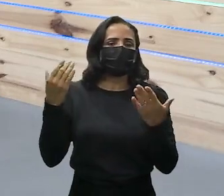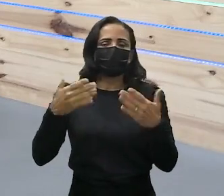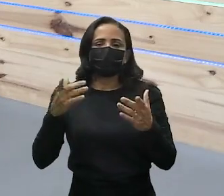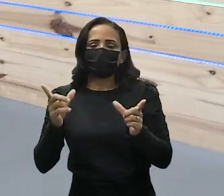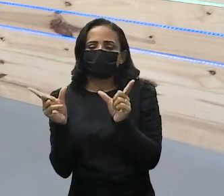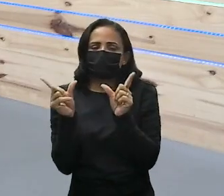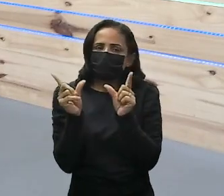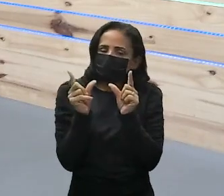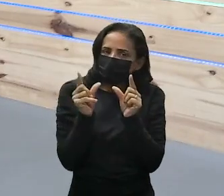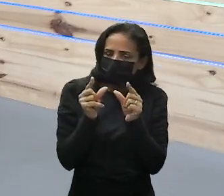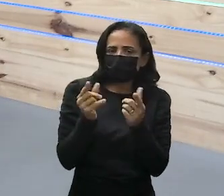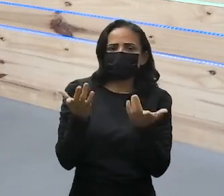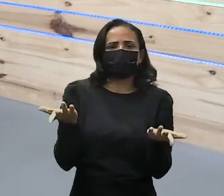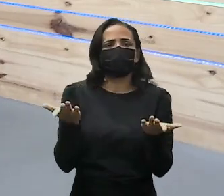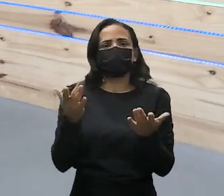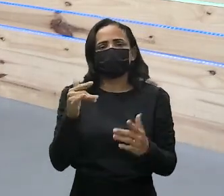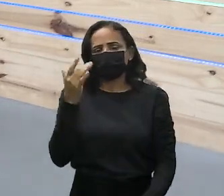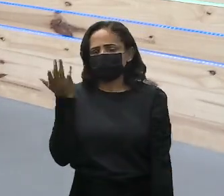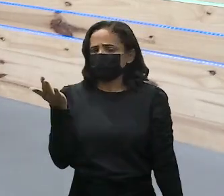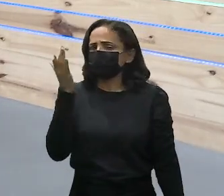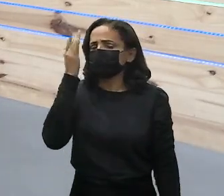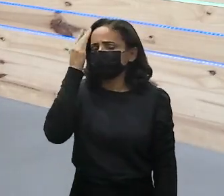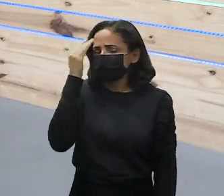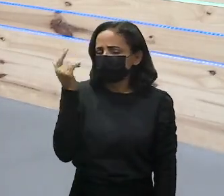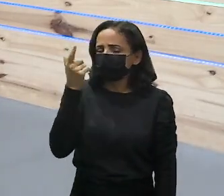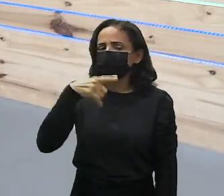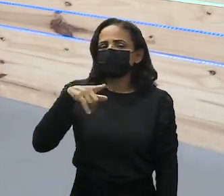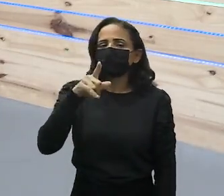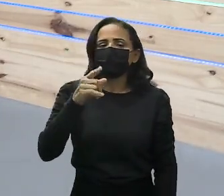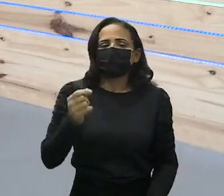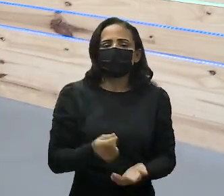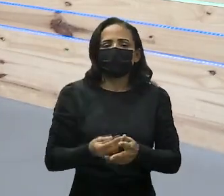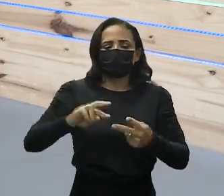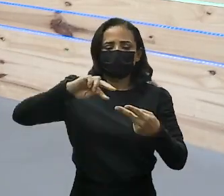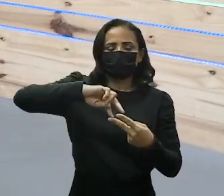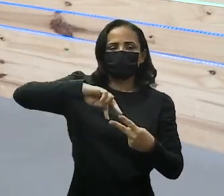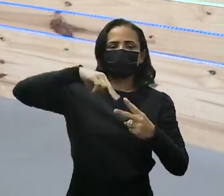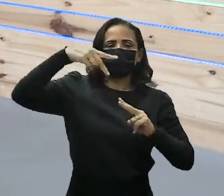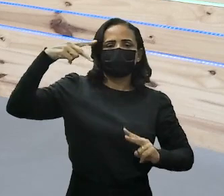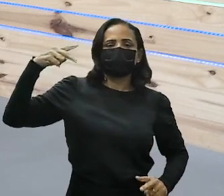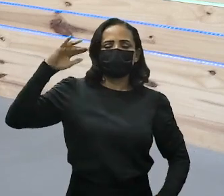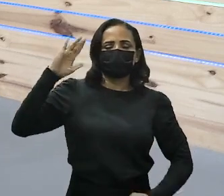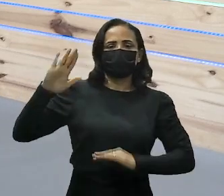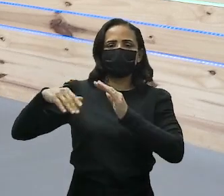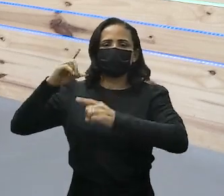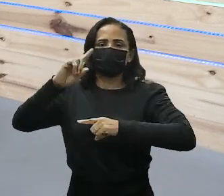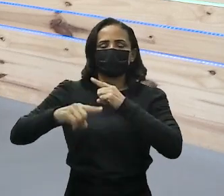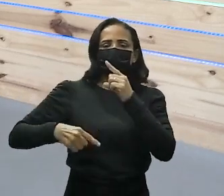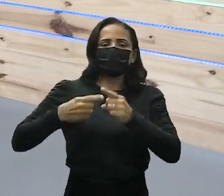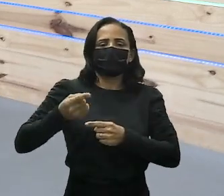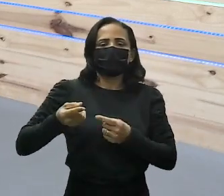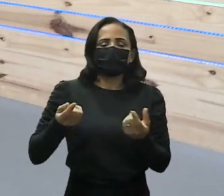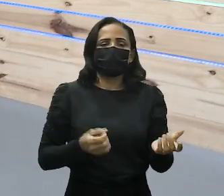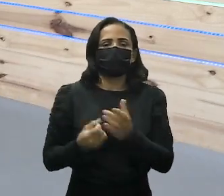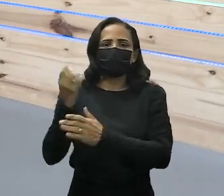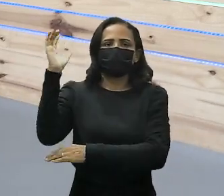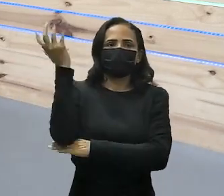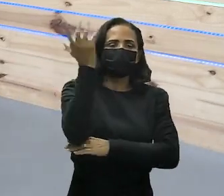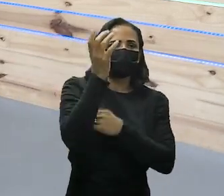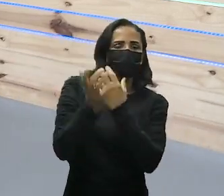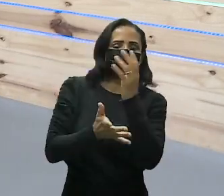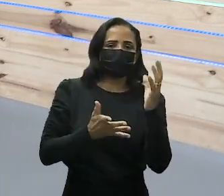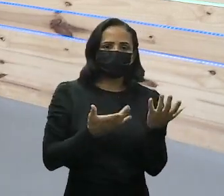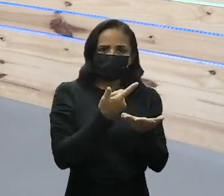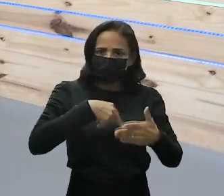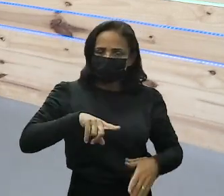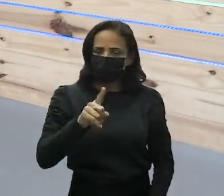pouco mais complicados. Eu sei, mas tem menos capítulo. É só genética, evolução e ecologia. E lembrem que se a distribuição